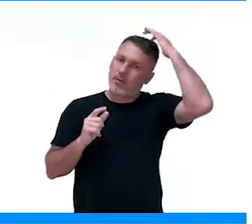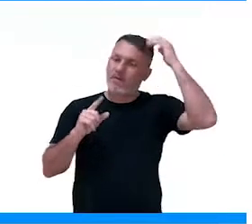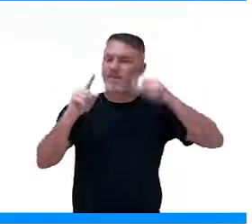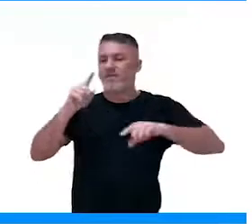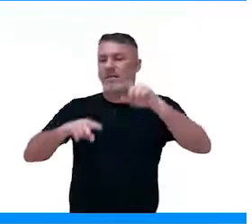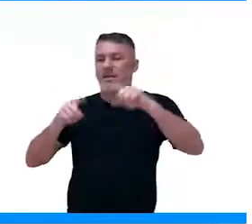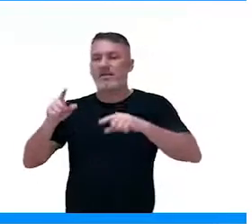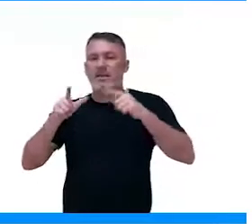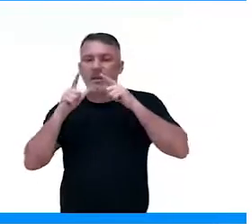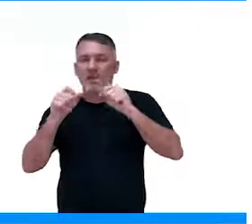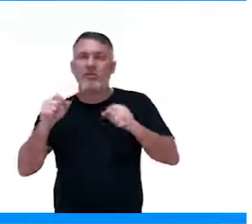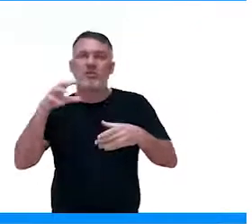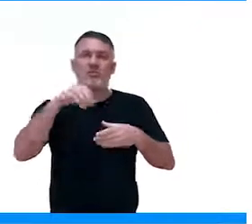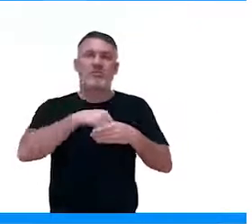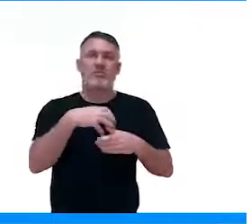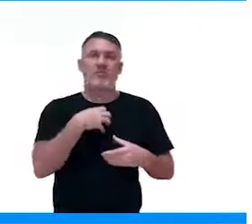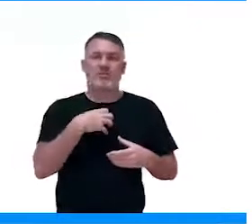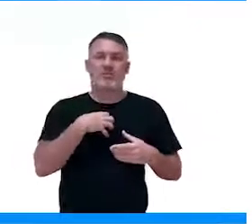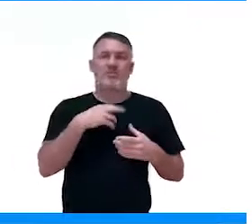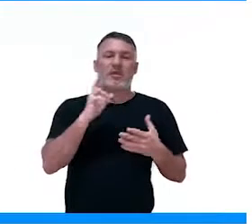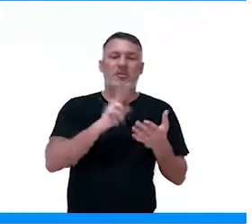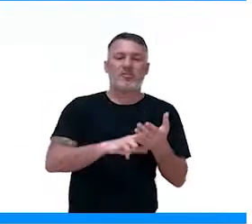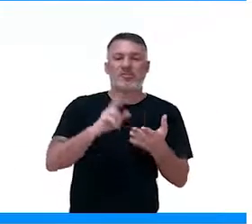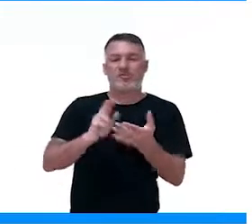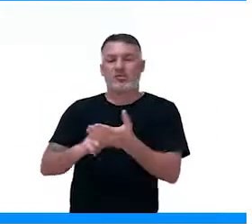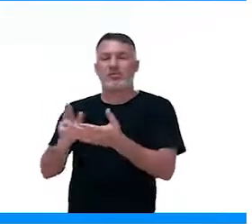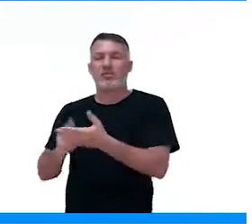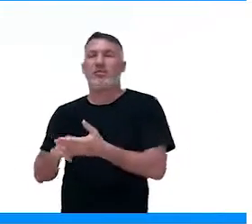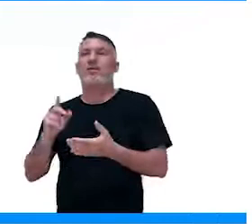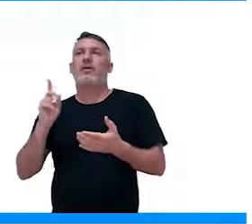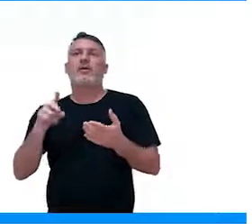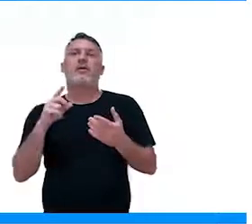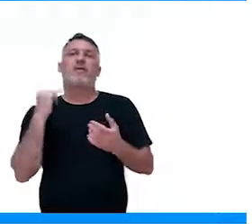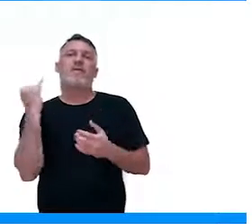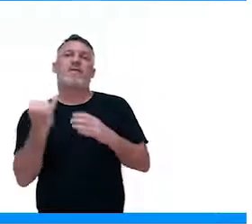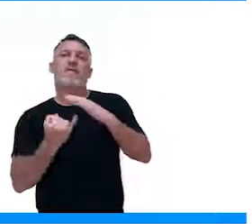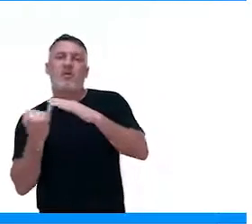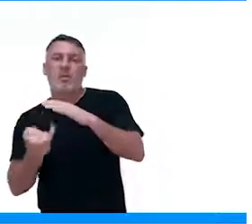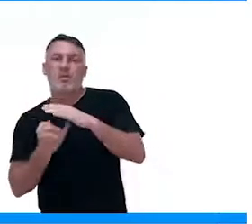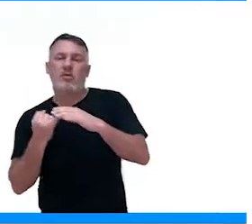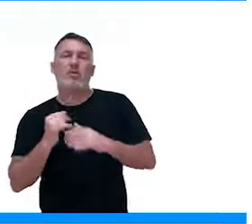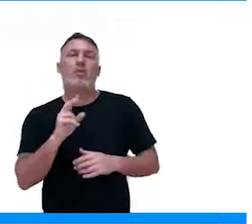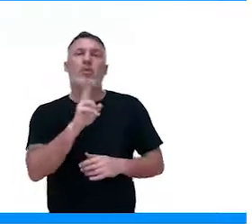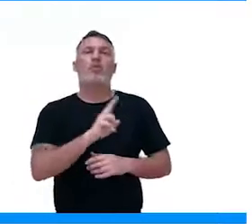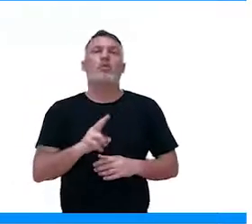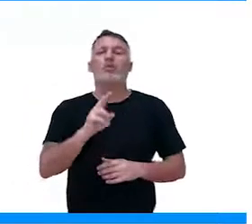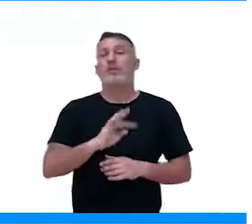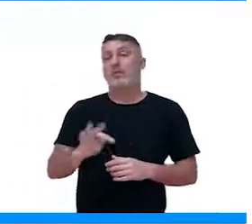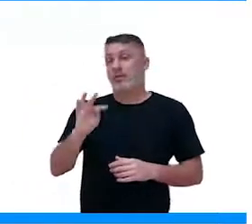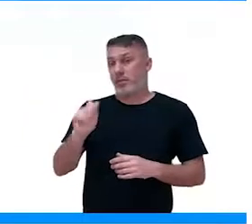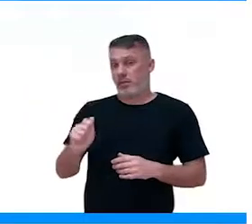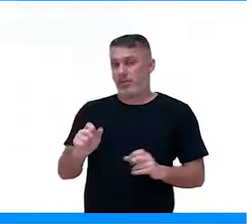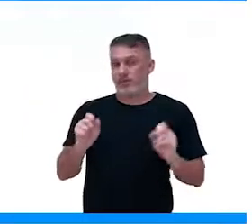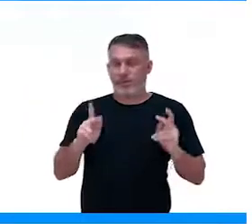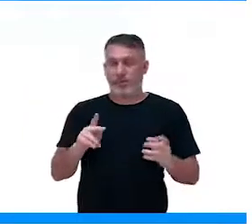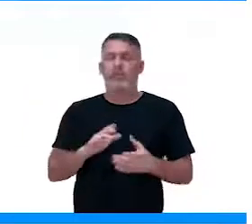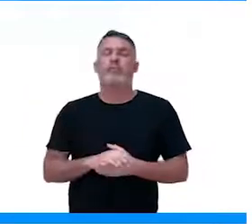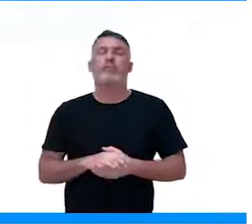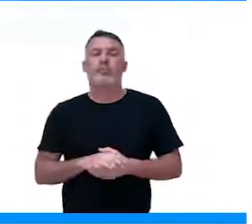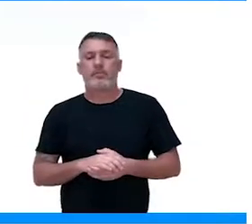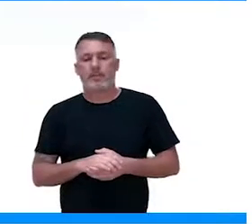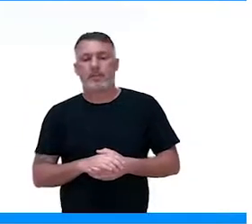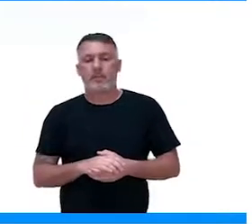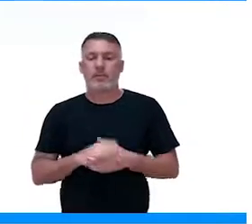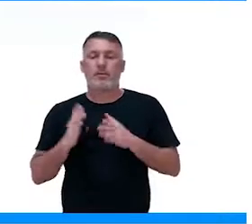a variação situacional de registro, a informalidade, foi o uso do tá?